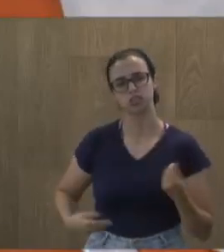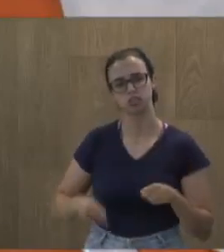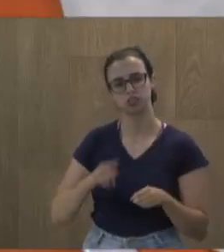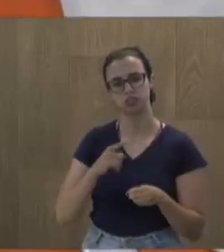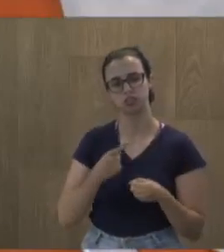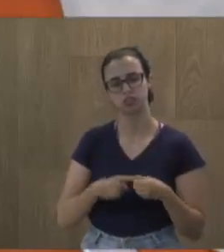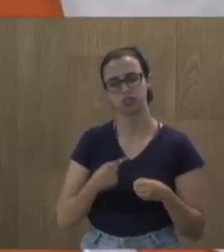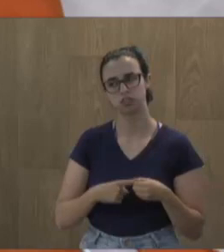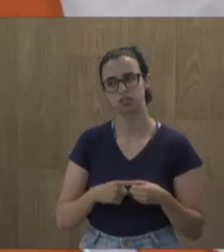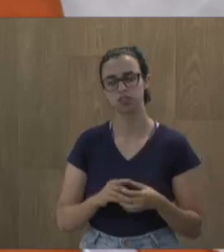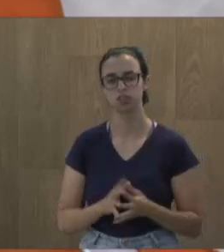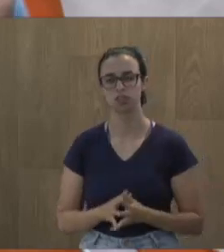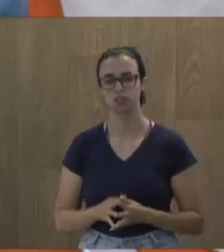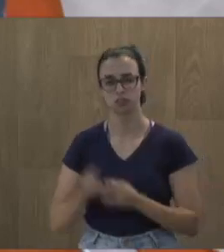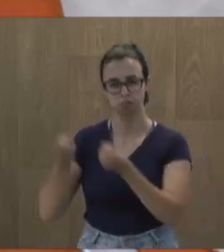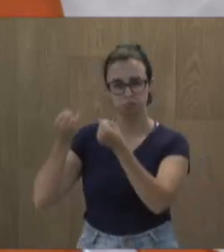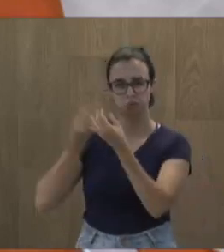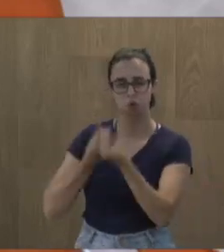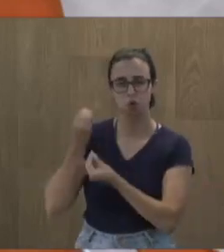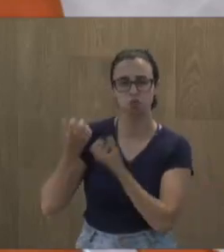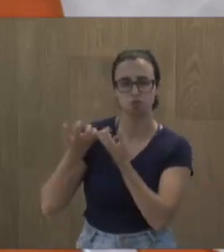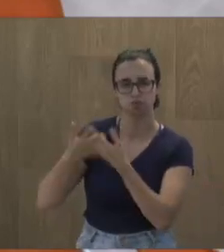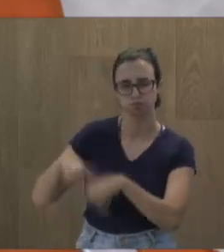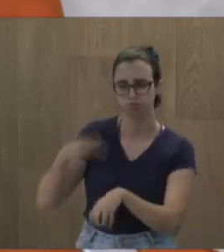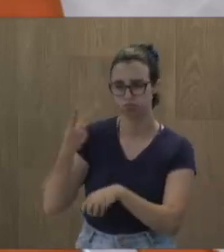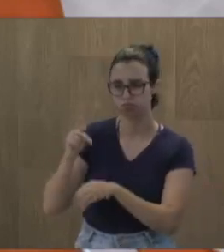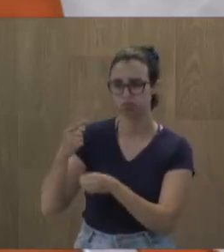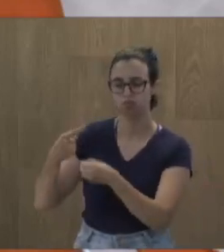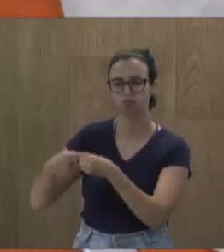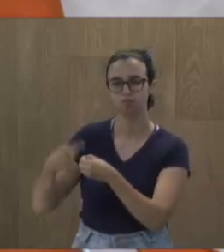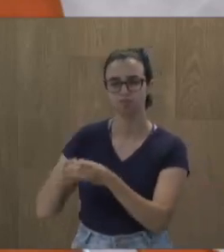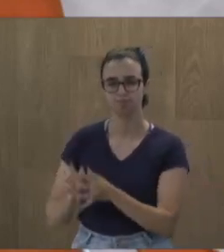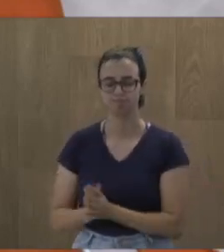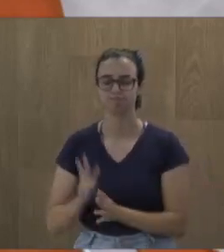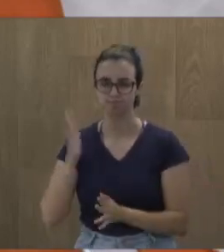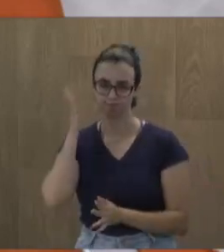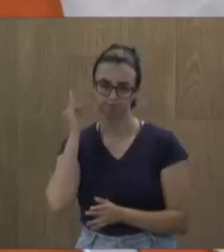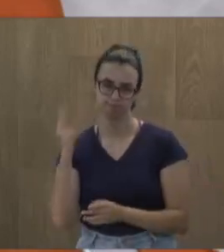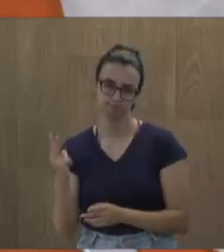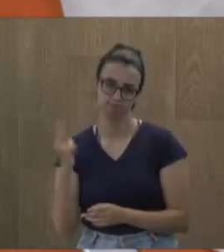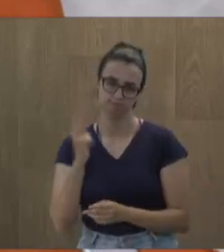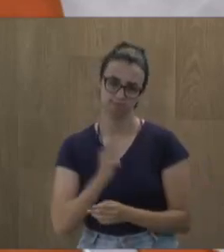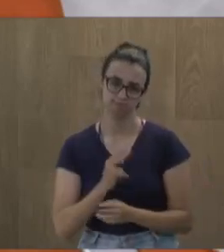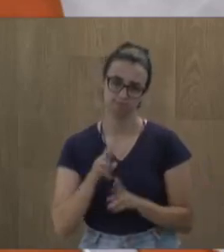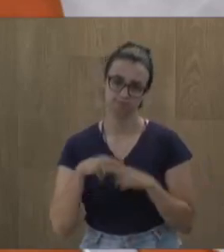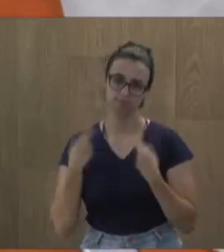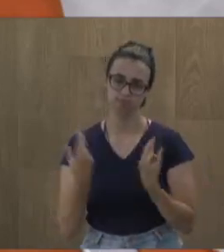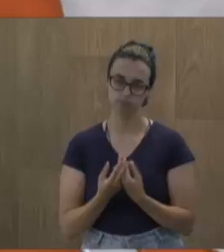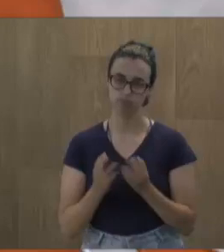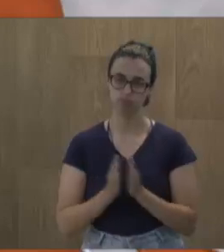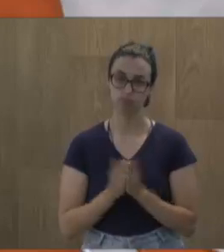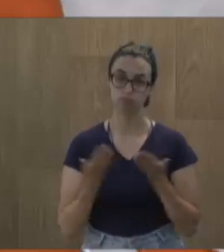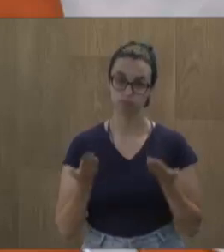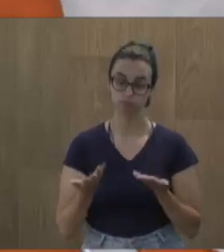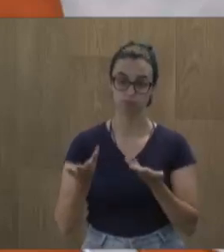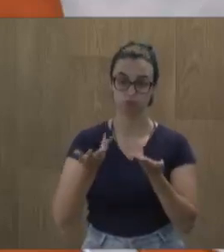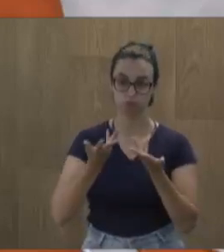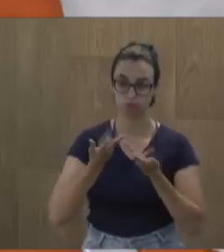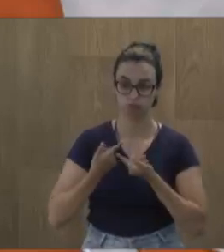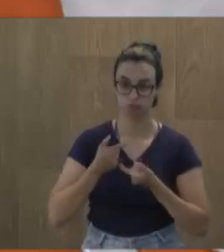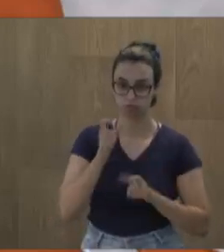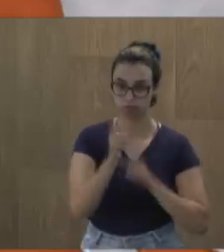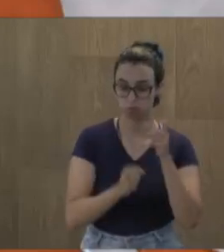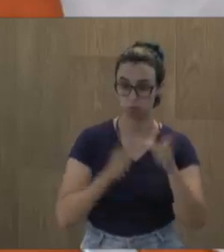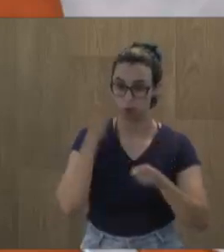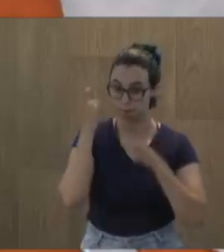de Nova Serrana então eu convido a todas as pessoas que têm preocupação com guarda com a segurança na nossa cidade todos os vereadores